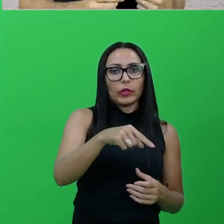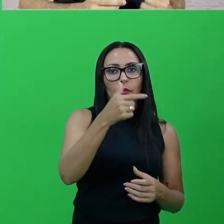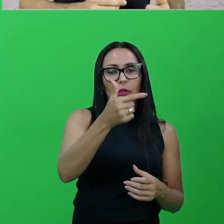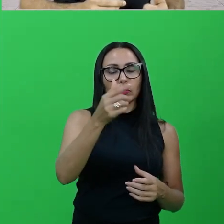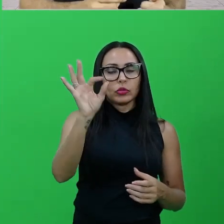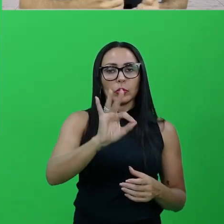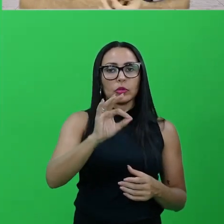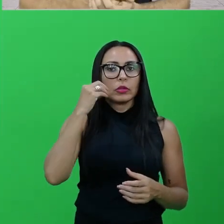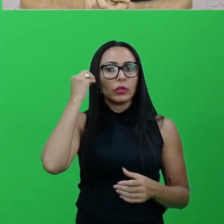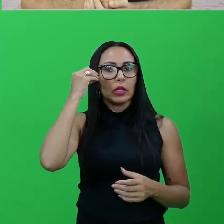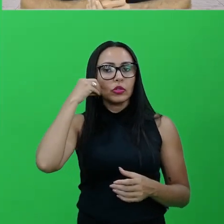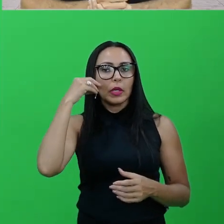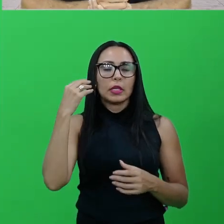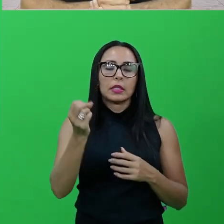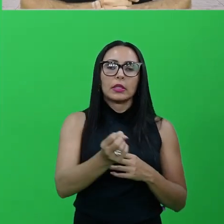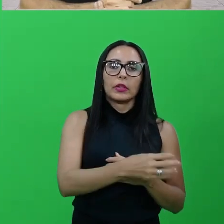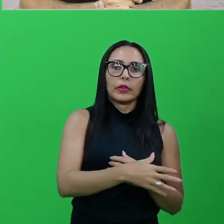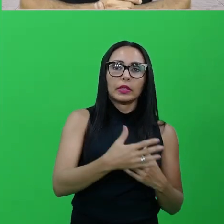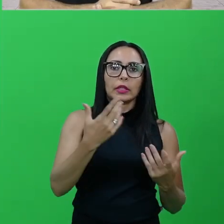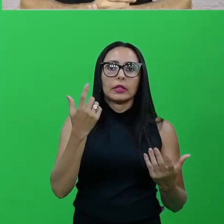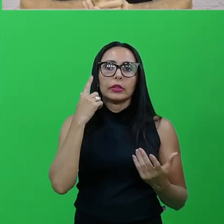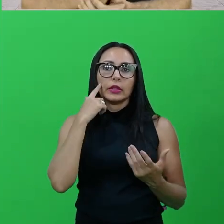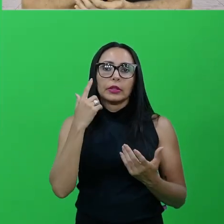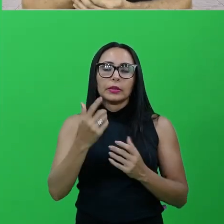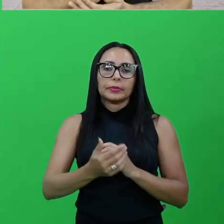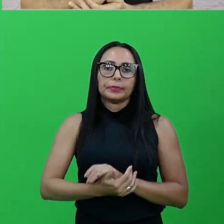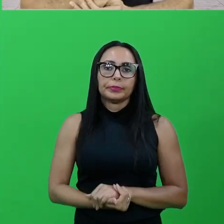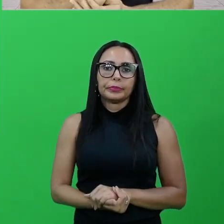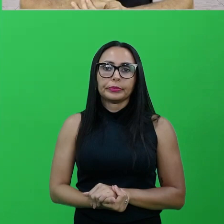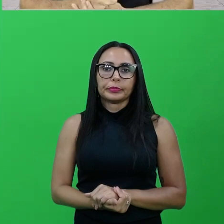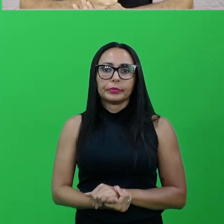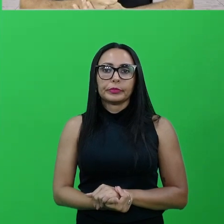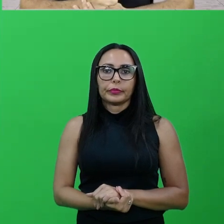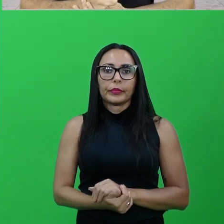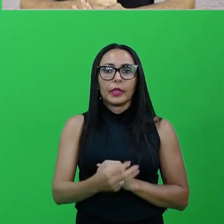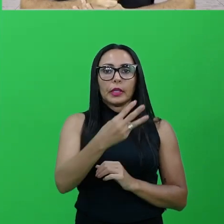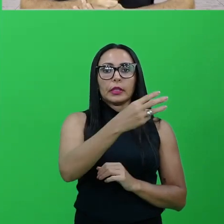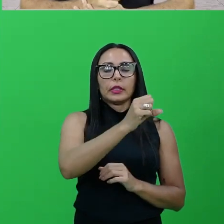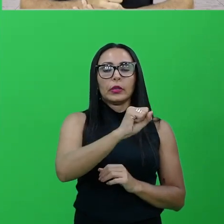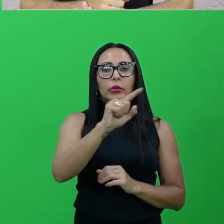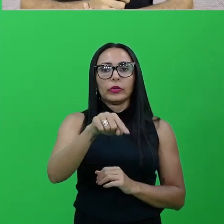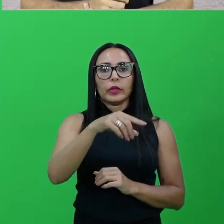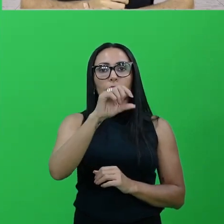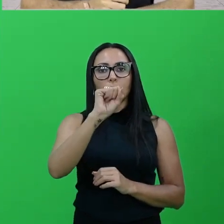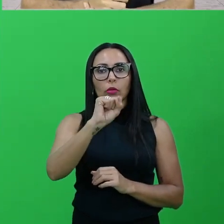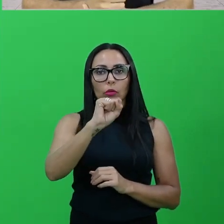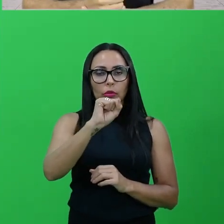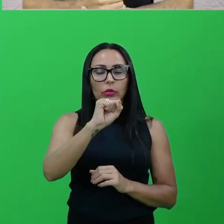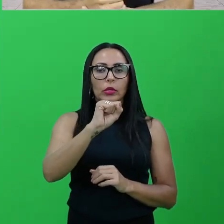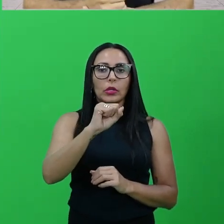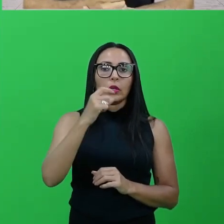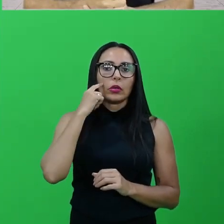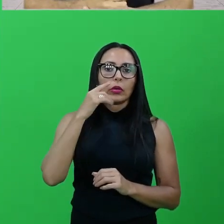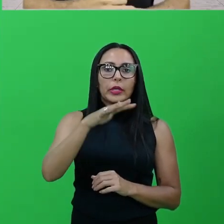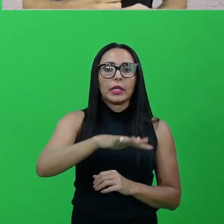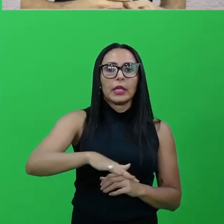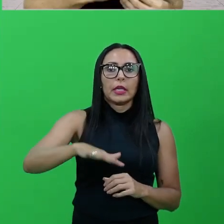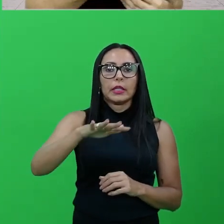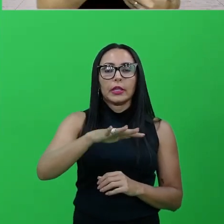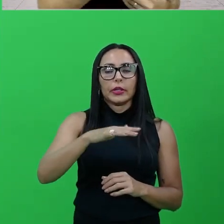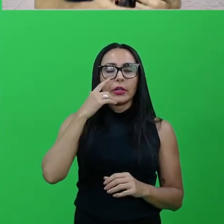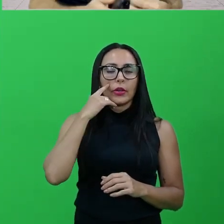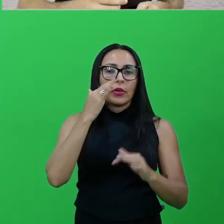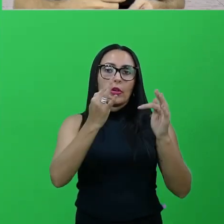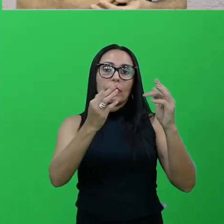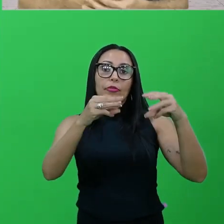experiências de inovação ocorrem em unidades meio e 38,8% ocorrem em áreas finalísticas, né? Ou seja,